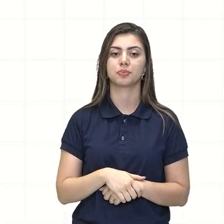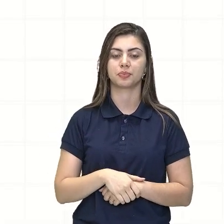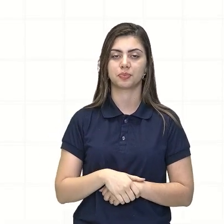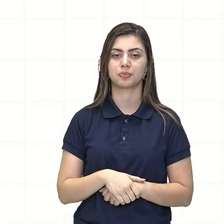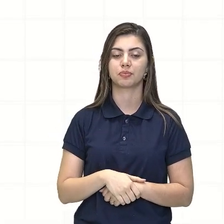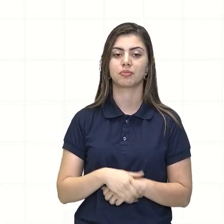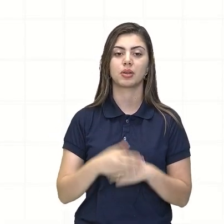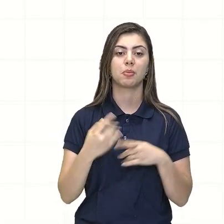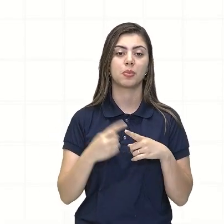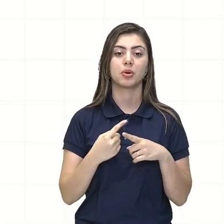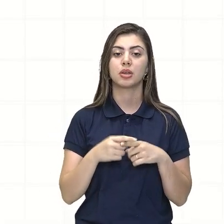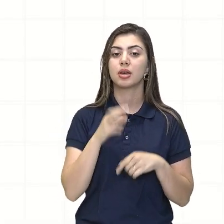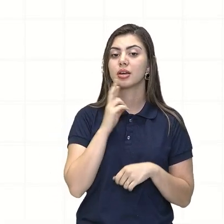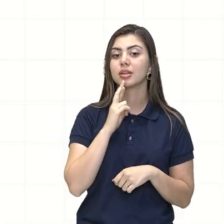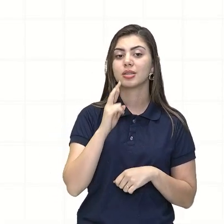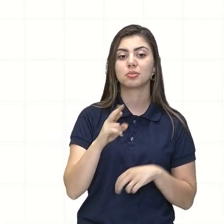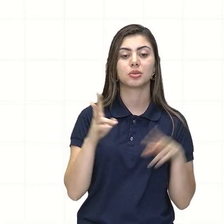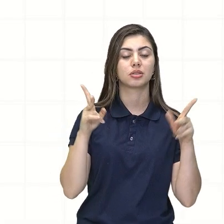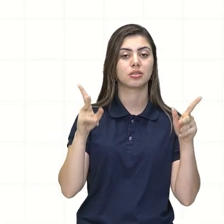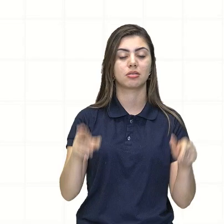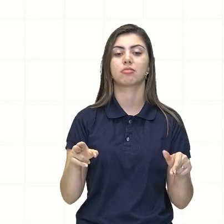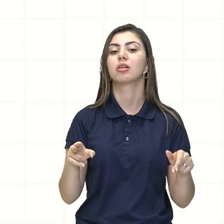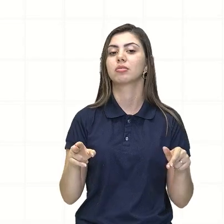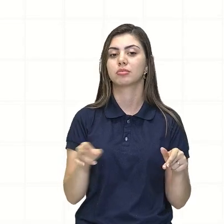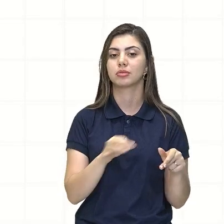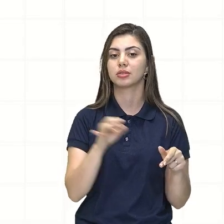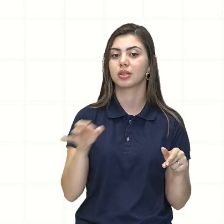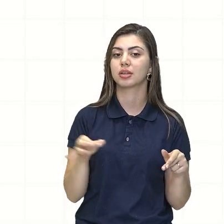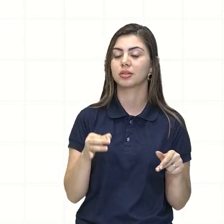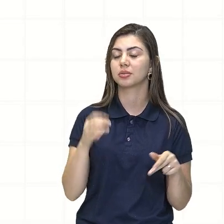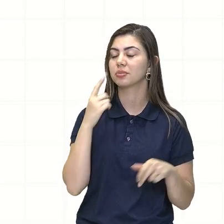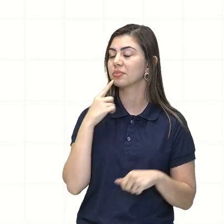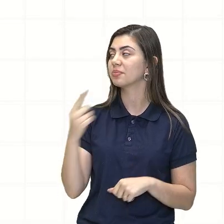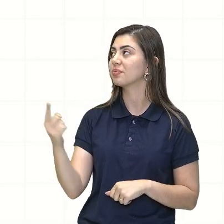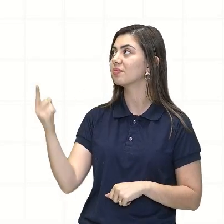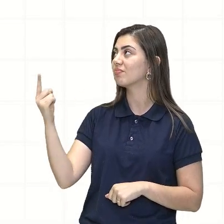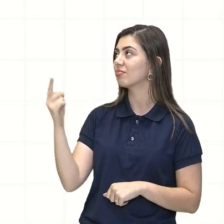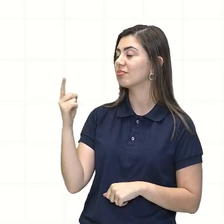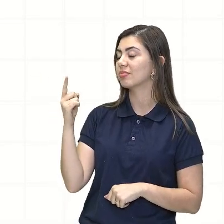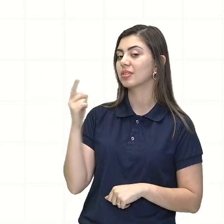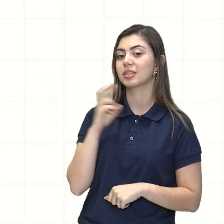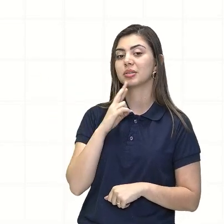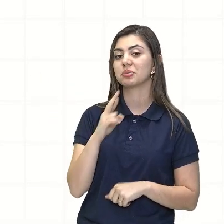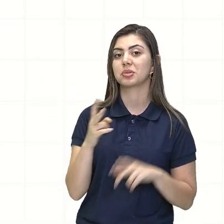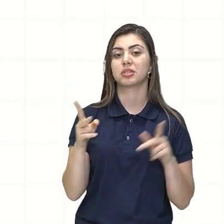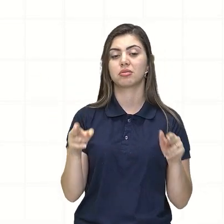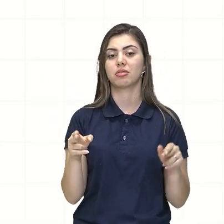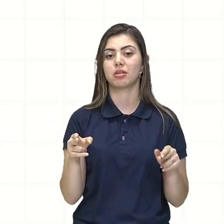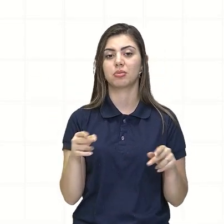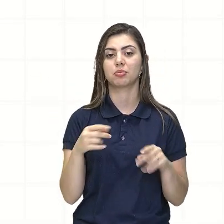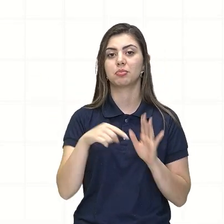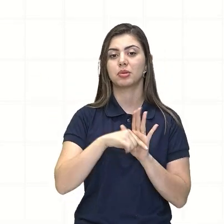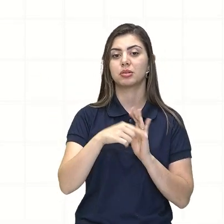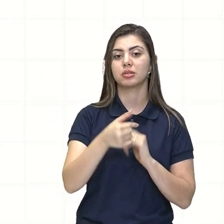Tá? Uma coisa é a mesma coisa do que a outra e o resultado é o mesmo,